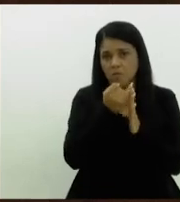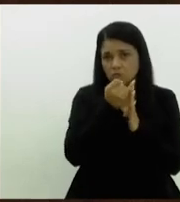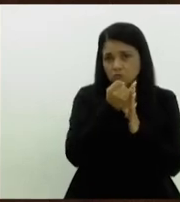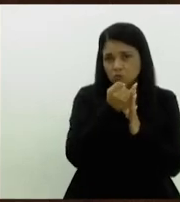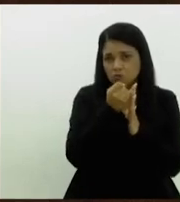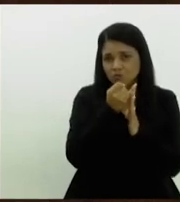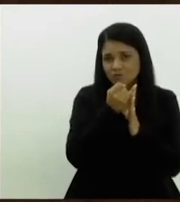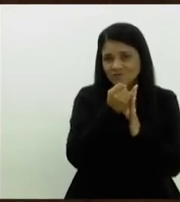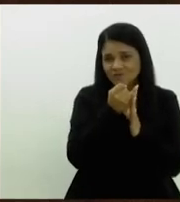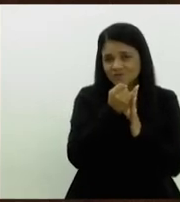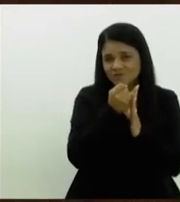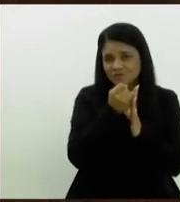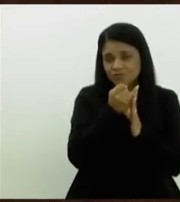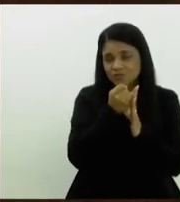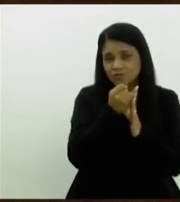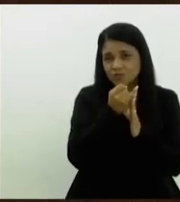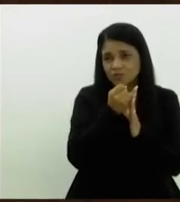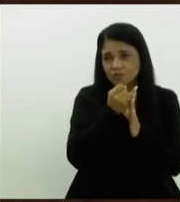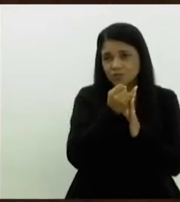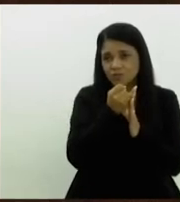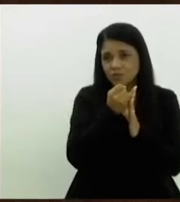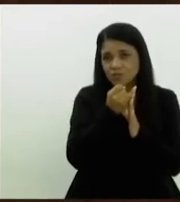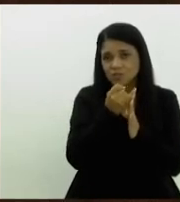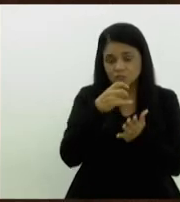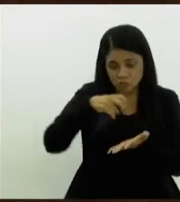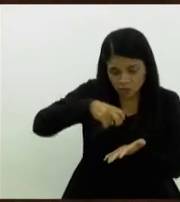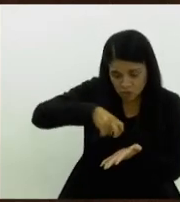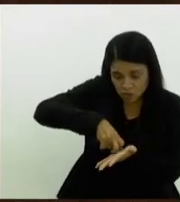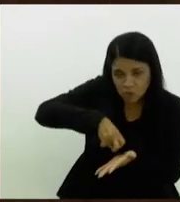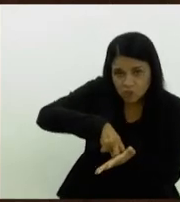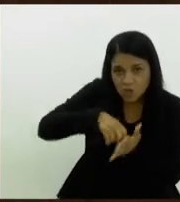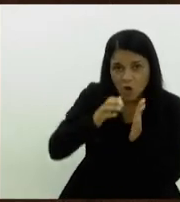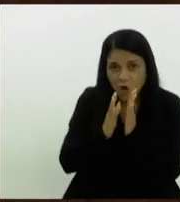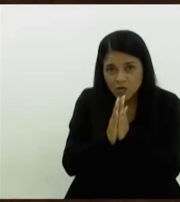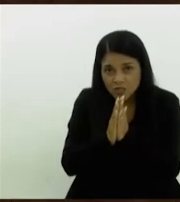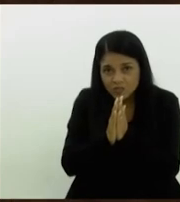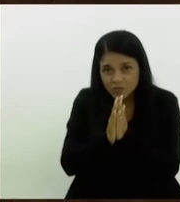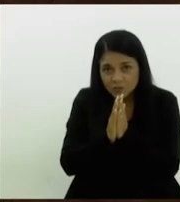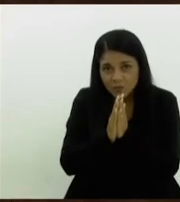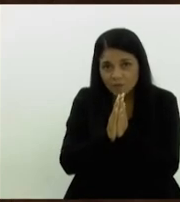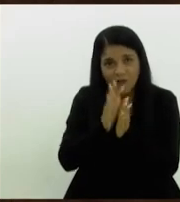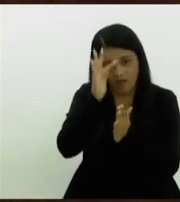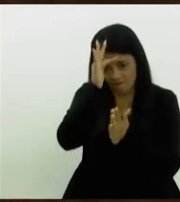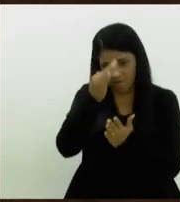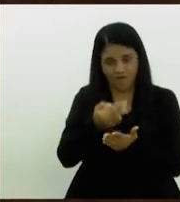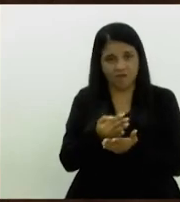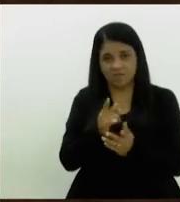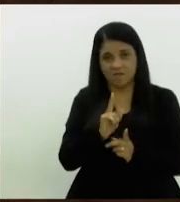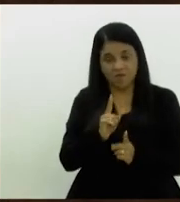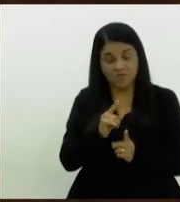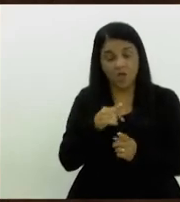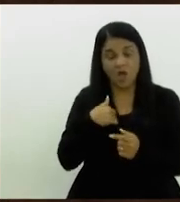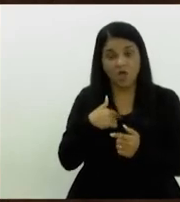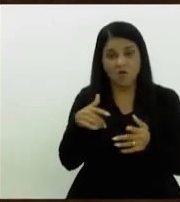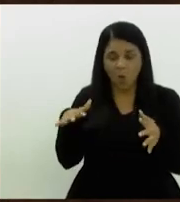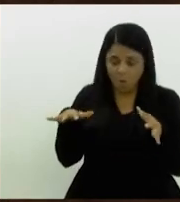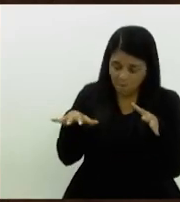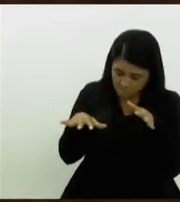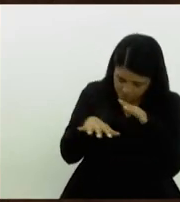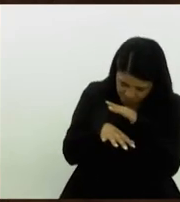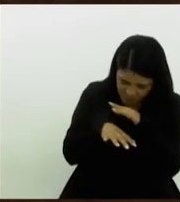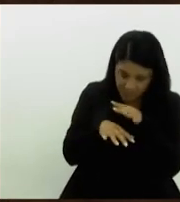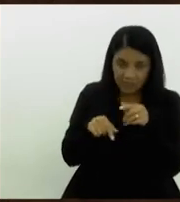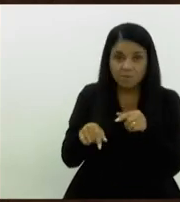está de joelho, não para a sua fé, mas está de joelho porque está oprimida